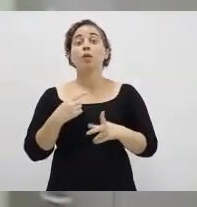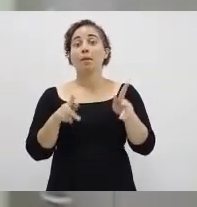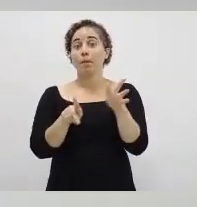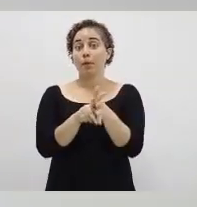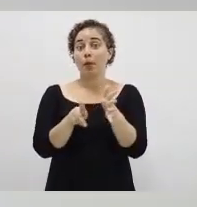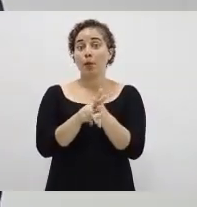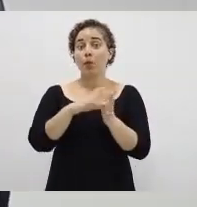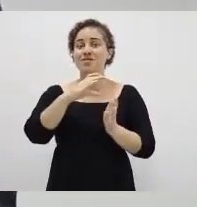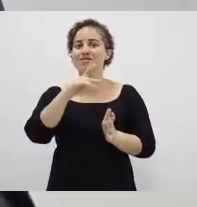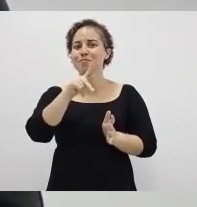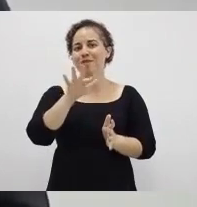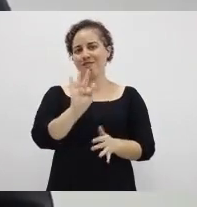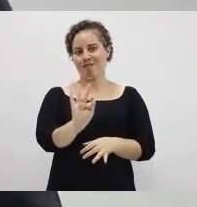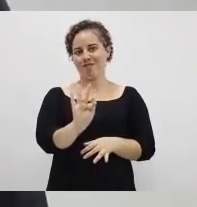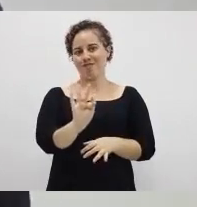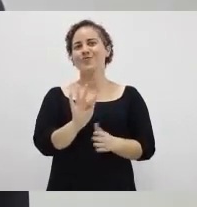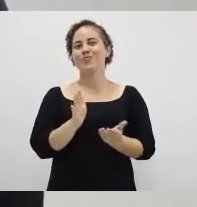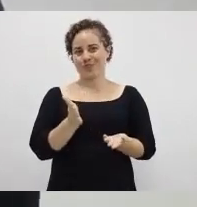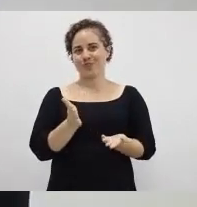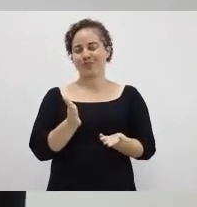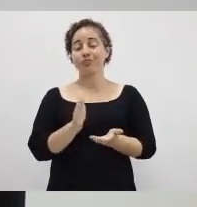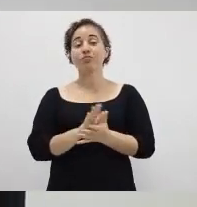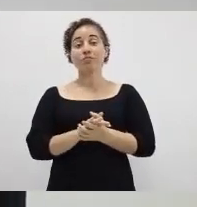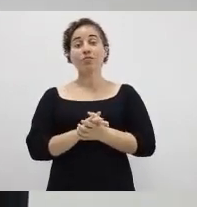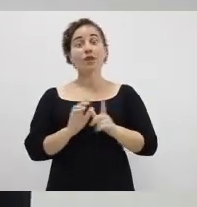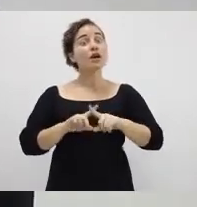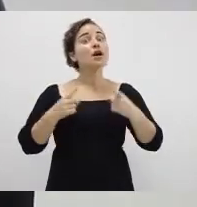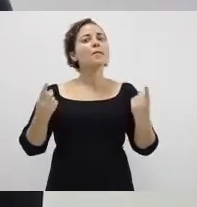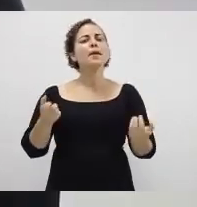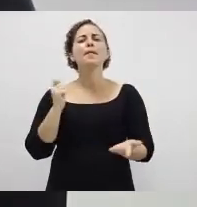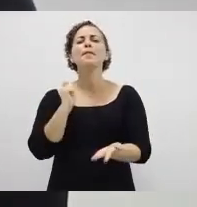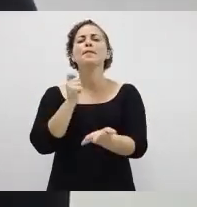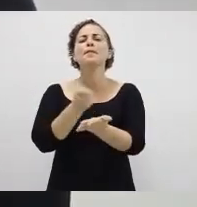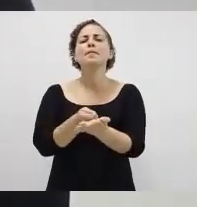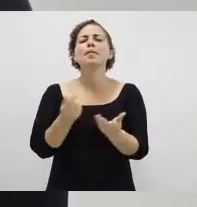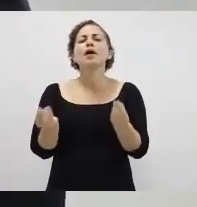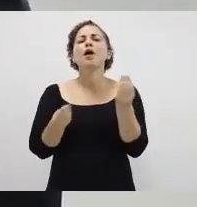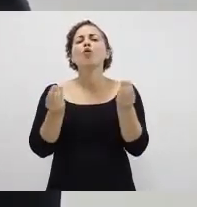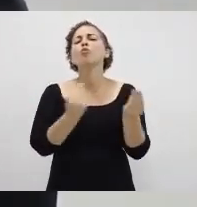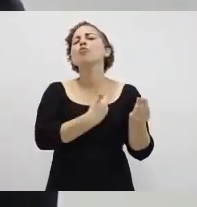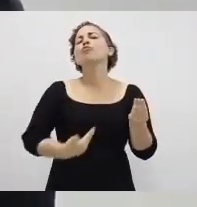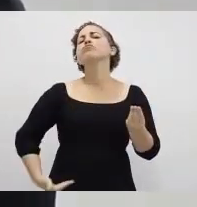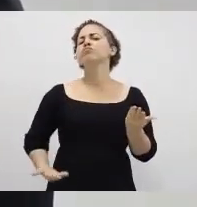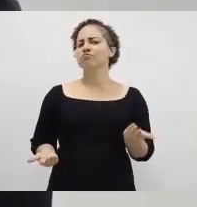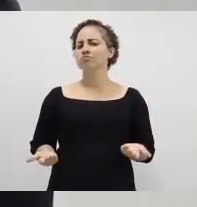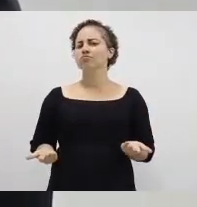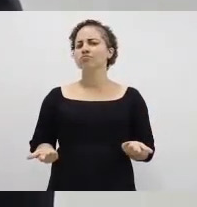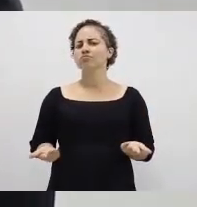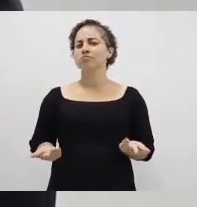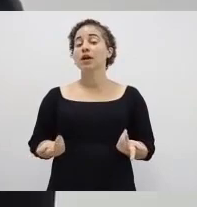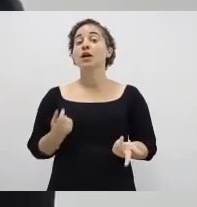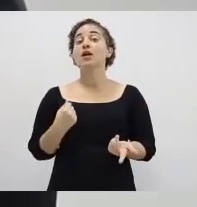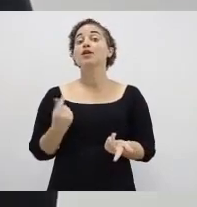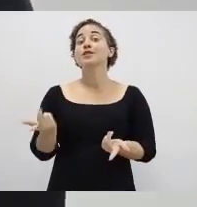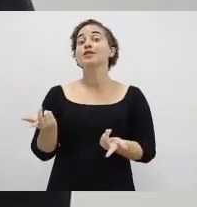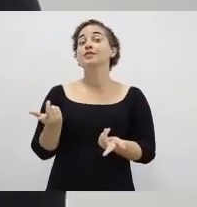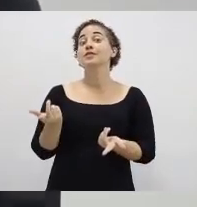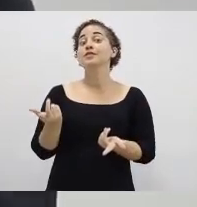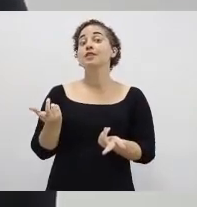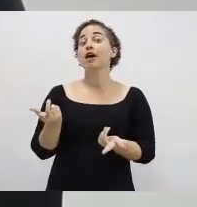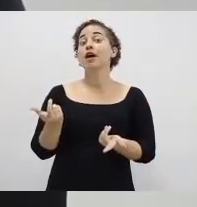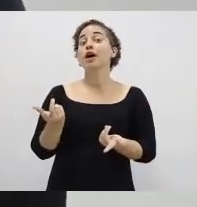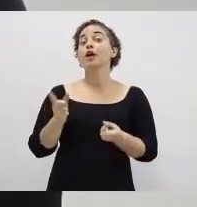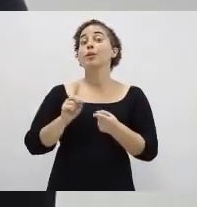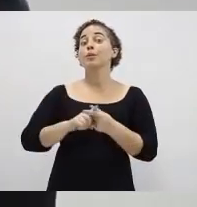por exemplo. Mas, para poder pagar isso, o que o governo faz? O governo implementa tributos, o governo